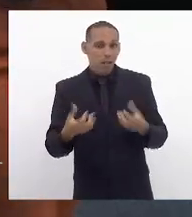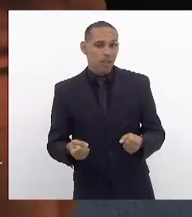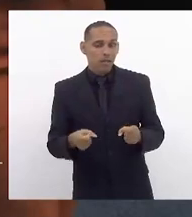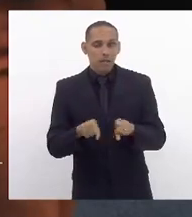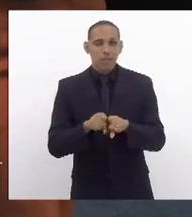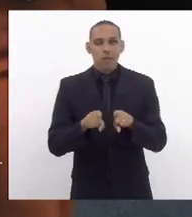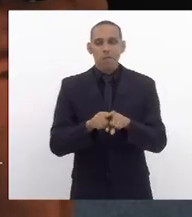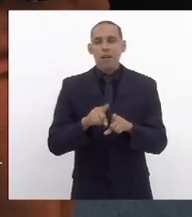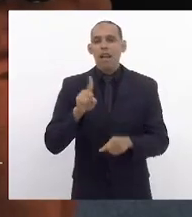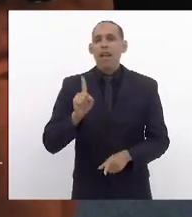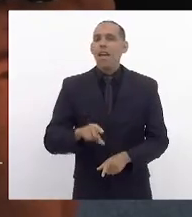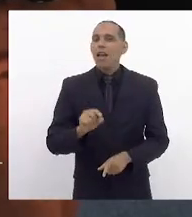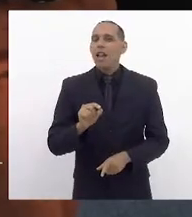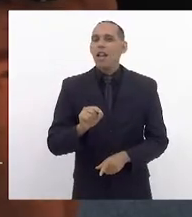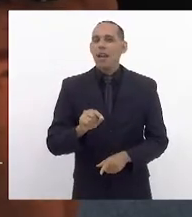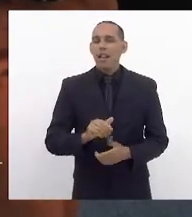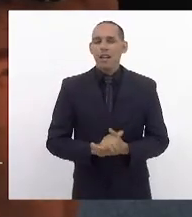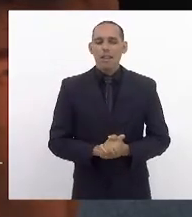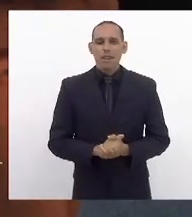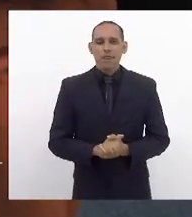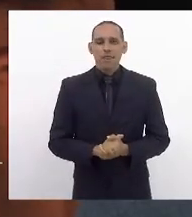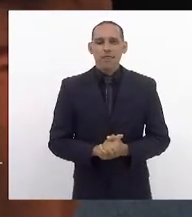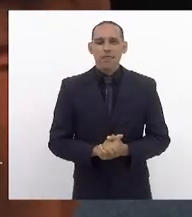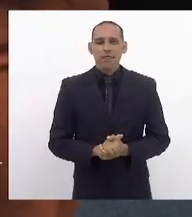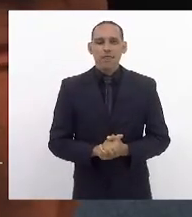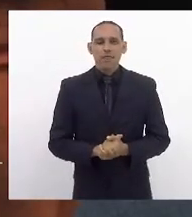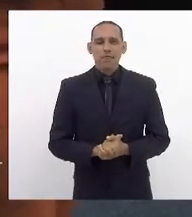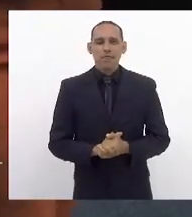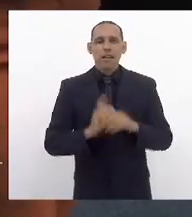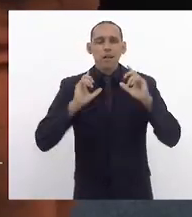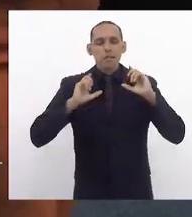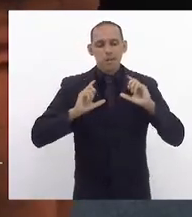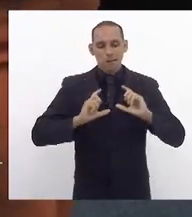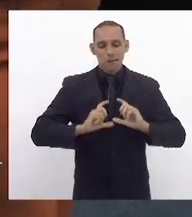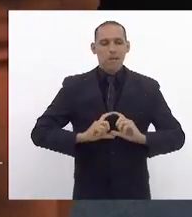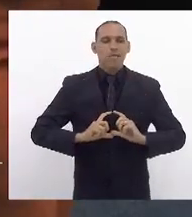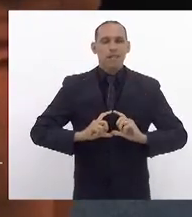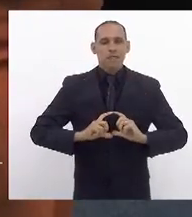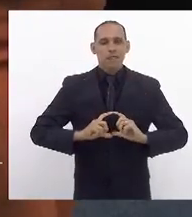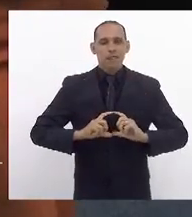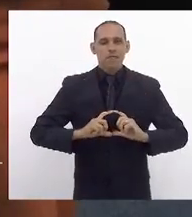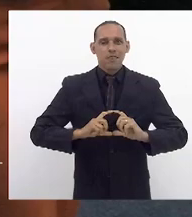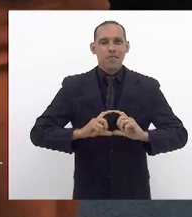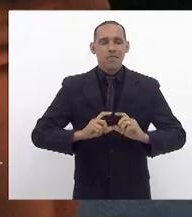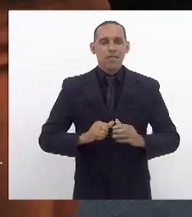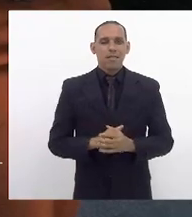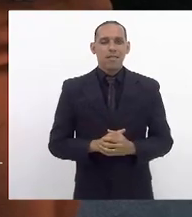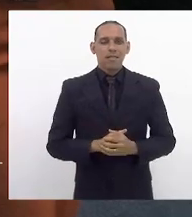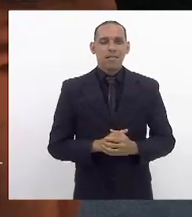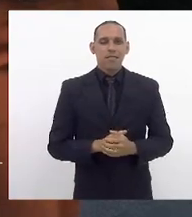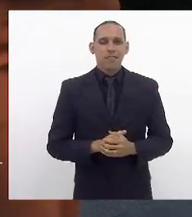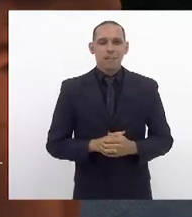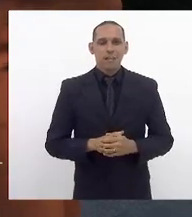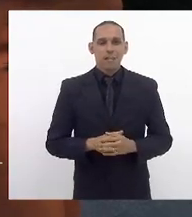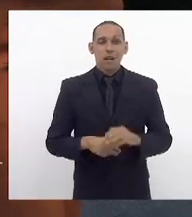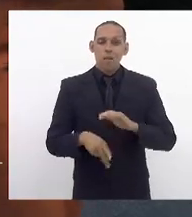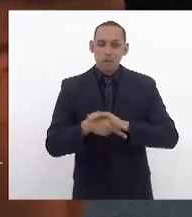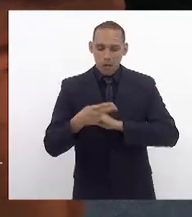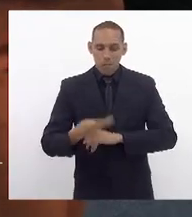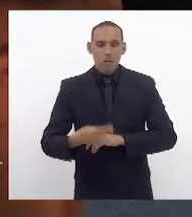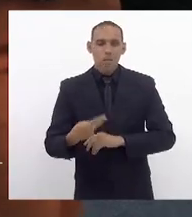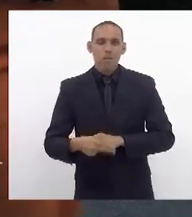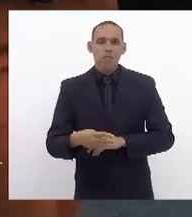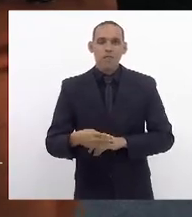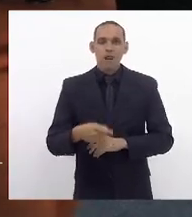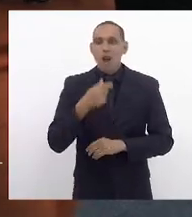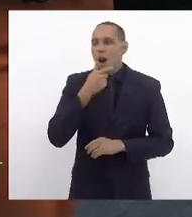favorável, foi exatamente ao que a medalha, a comenda, né, desta casa ao